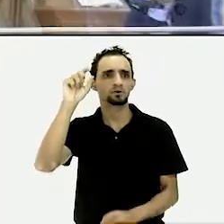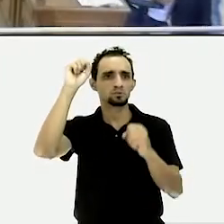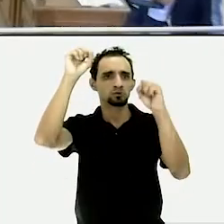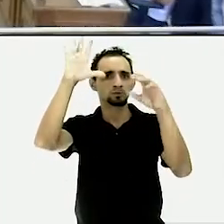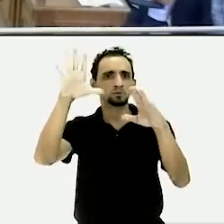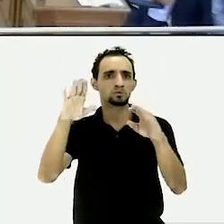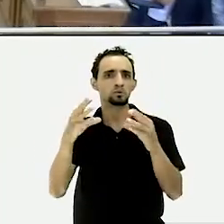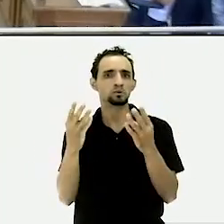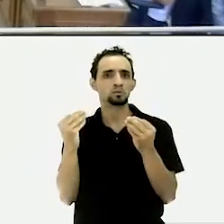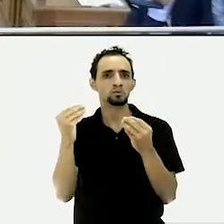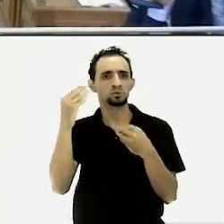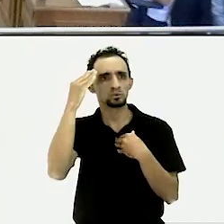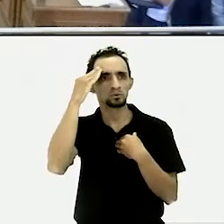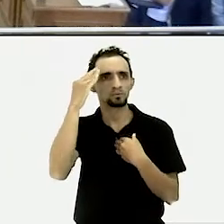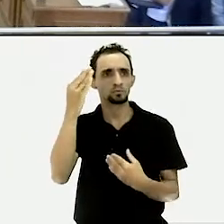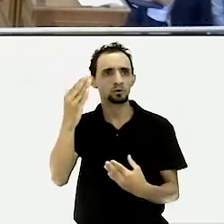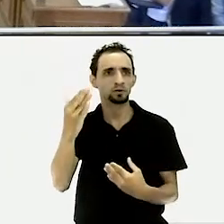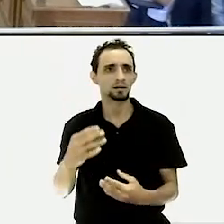Muito obrigada.